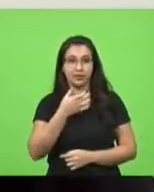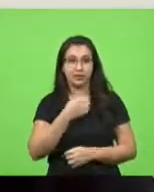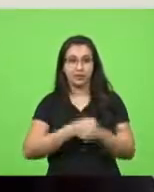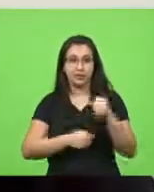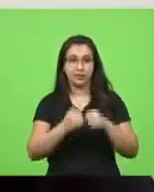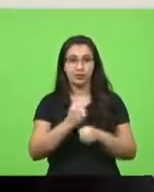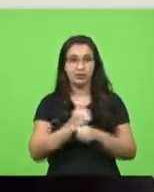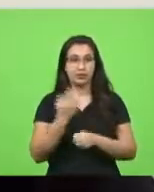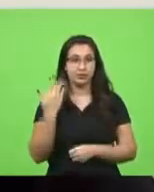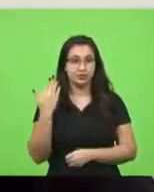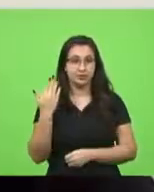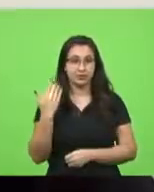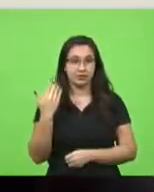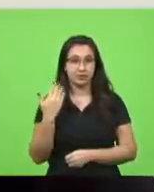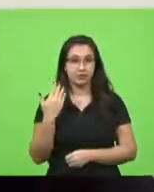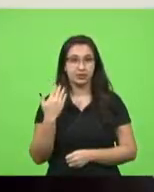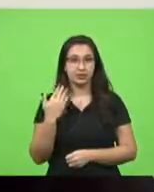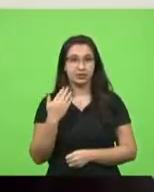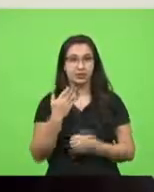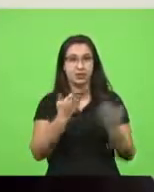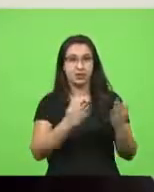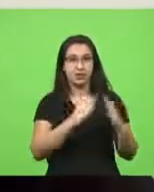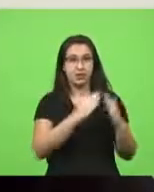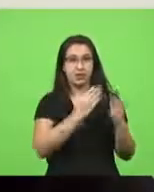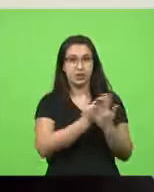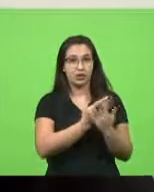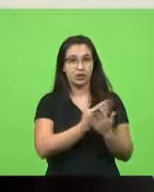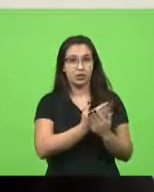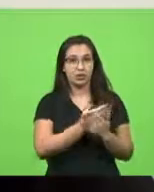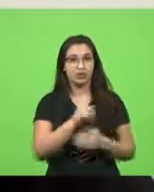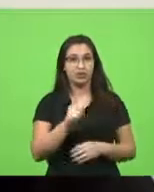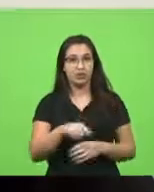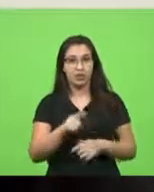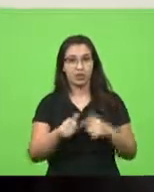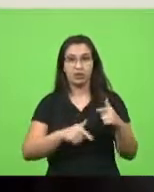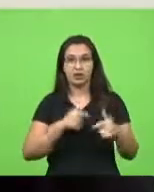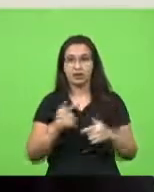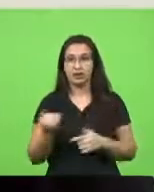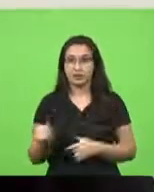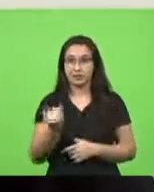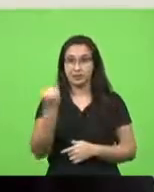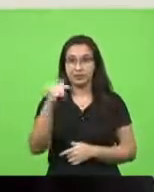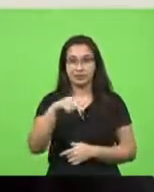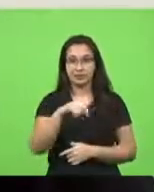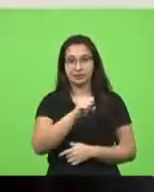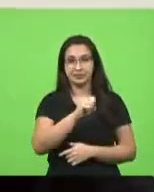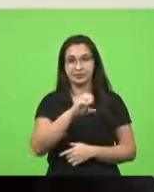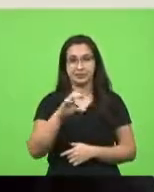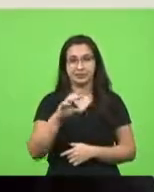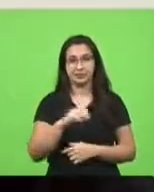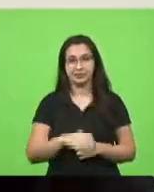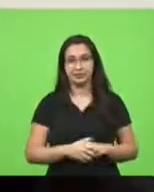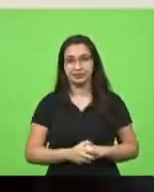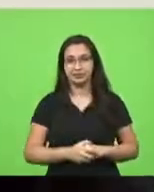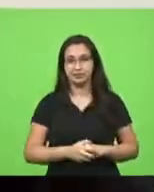a educação um serviço essencial em Santa Catarina. Nós fizemos um